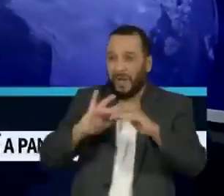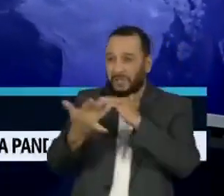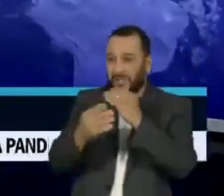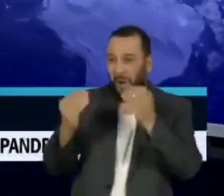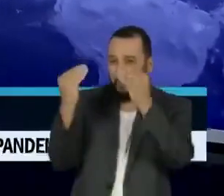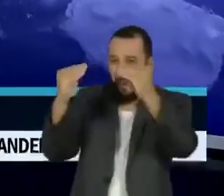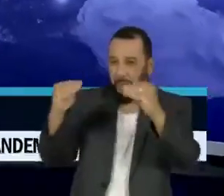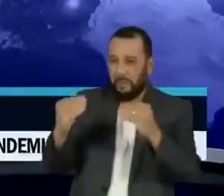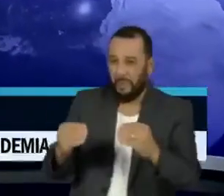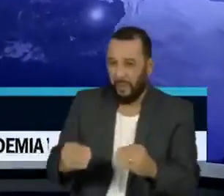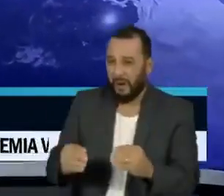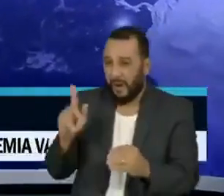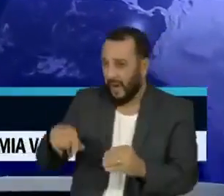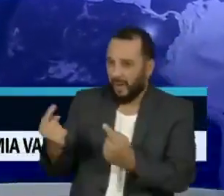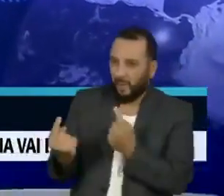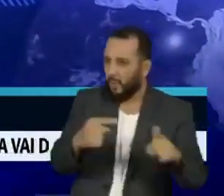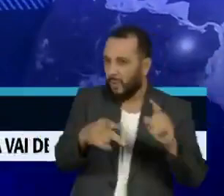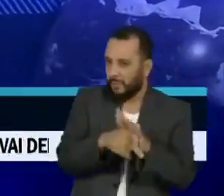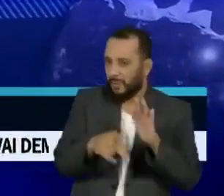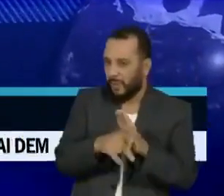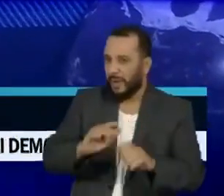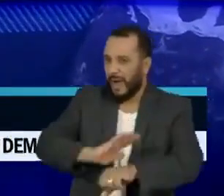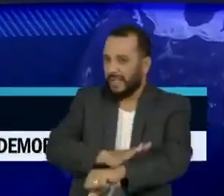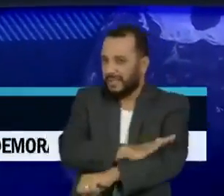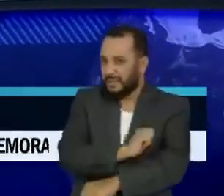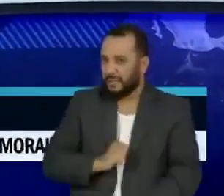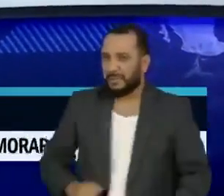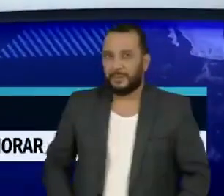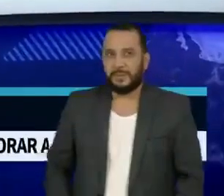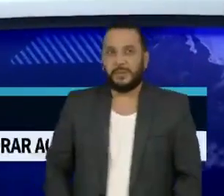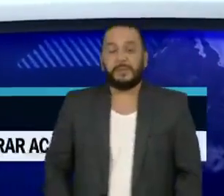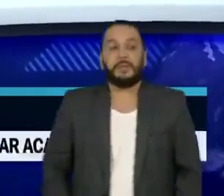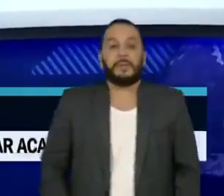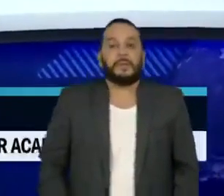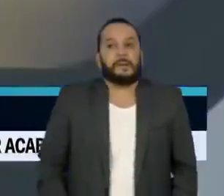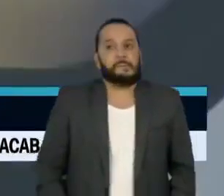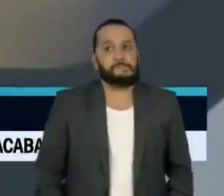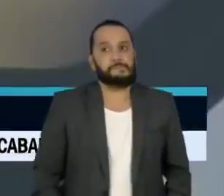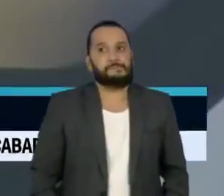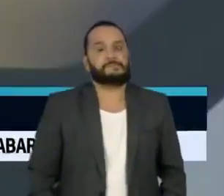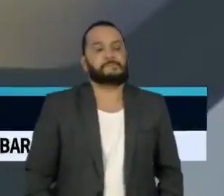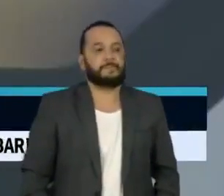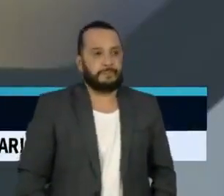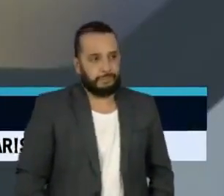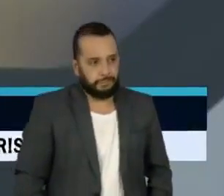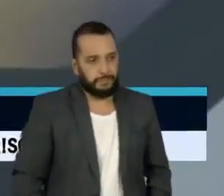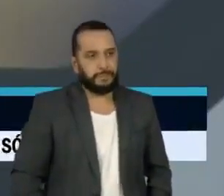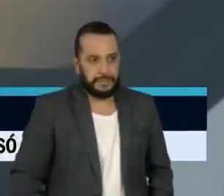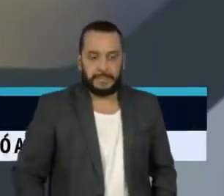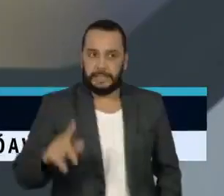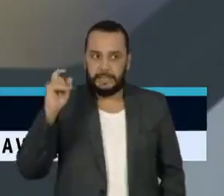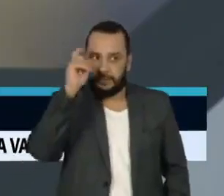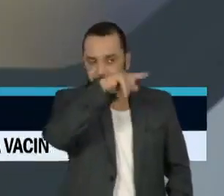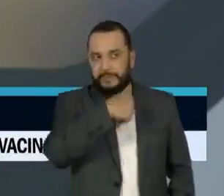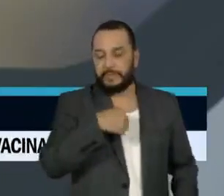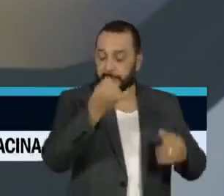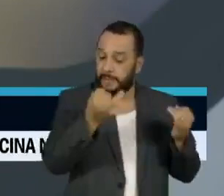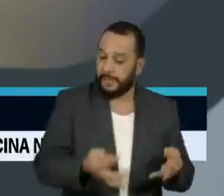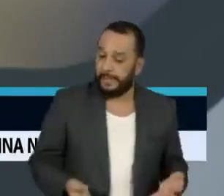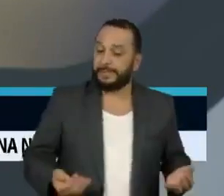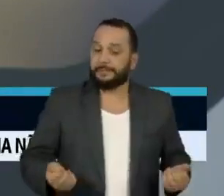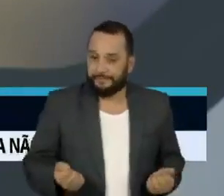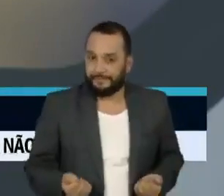imagem nas redes sociais é uma forma de combater o racismo em campo o professor sempre muito triste falando essas coisas